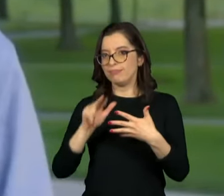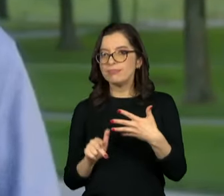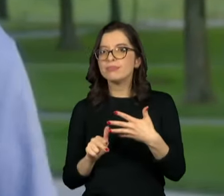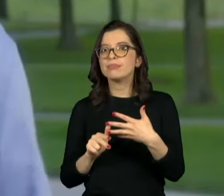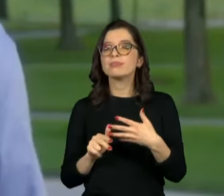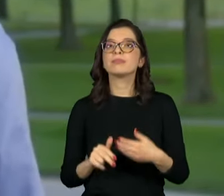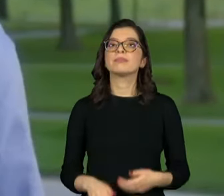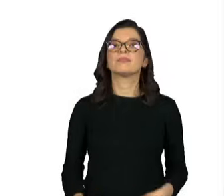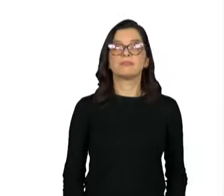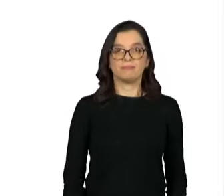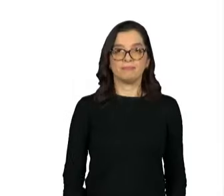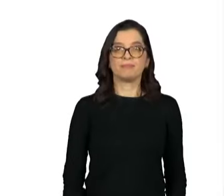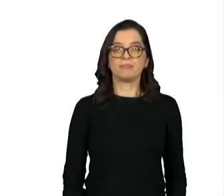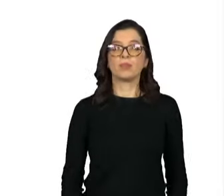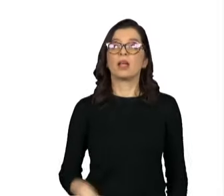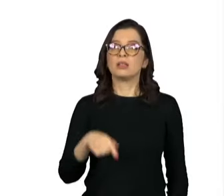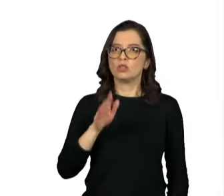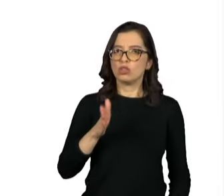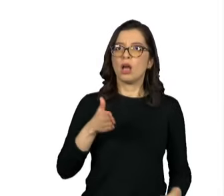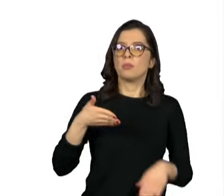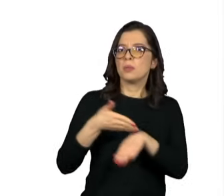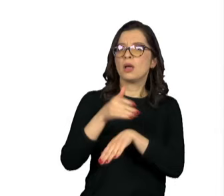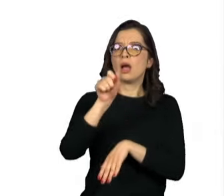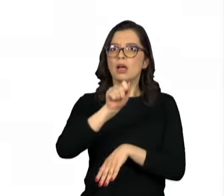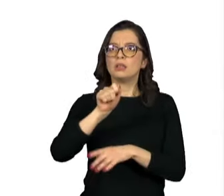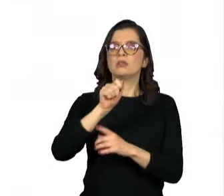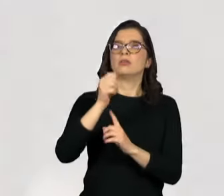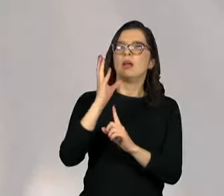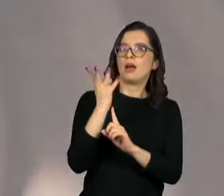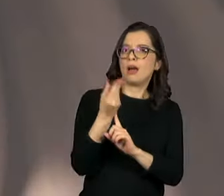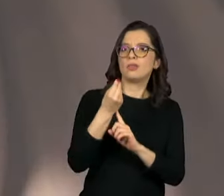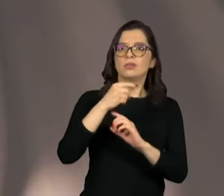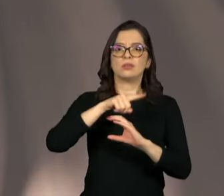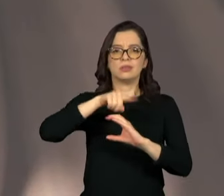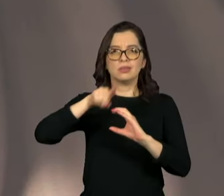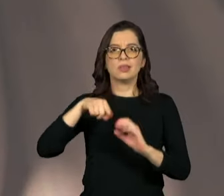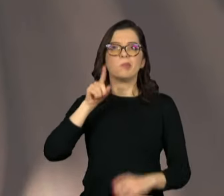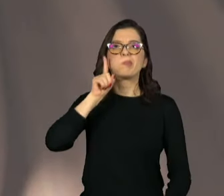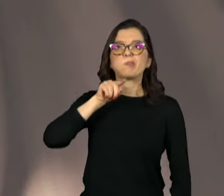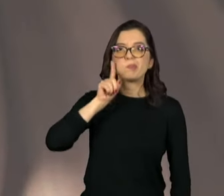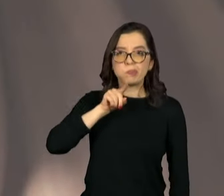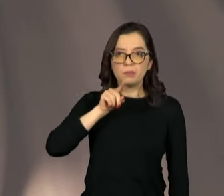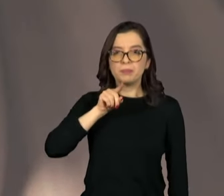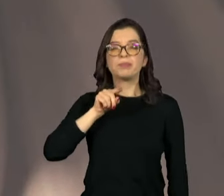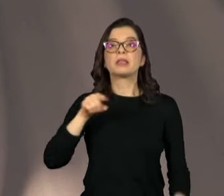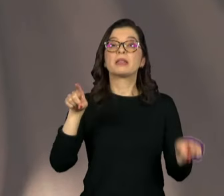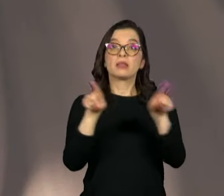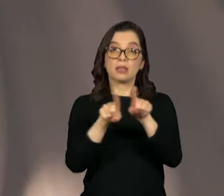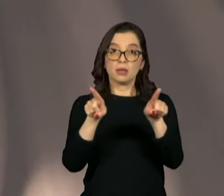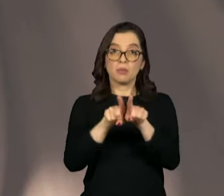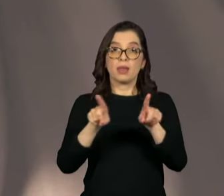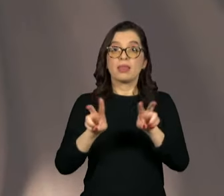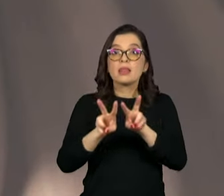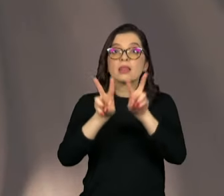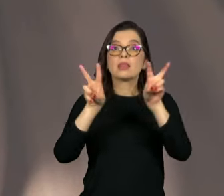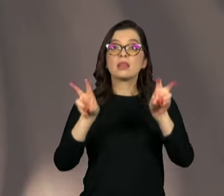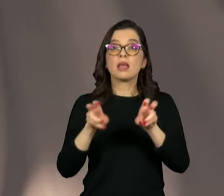dos Estados Unidos e foi apontado pelo jornal The Guardian como mestre das grandes questões da vida.